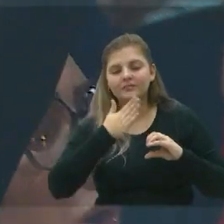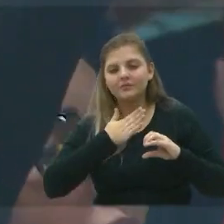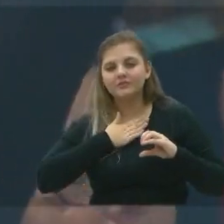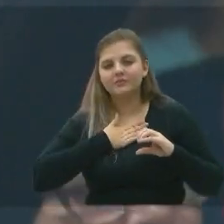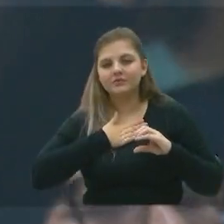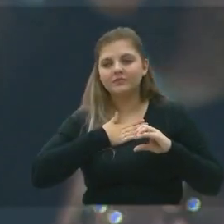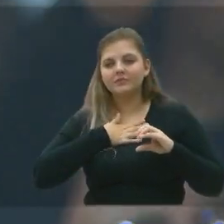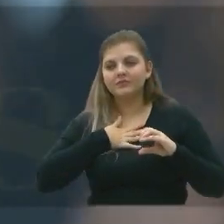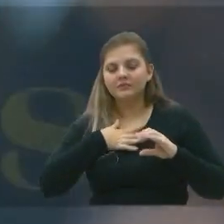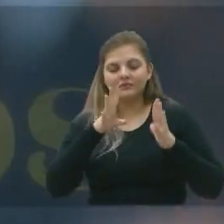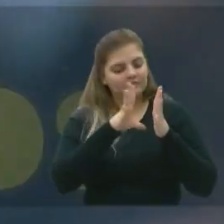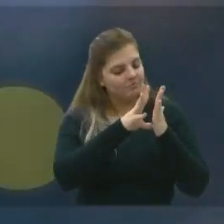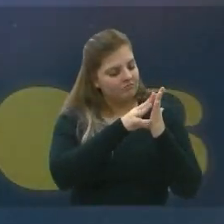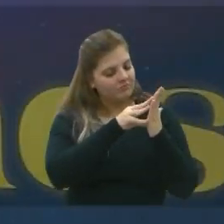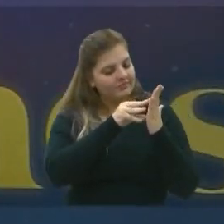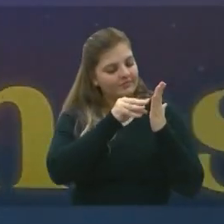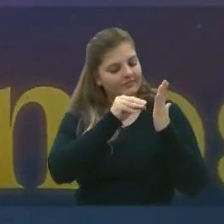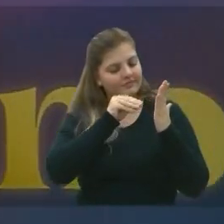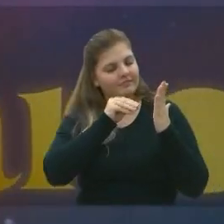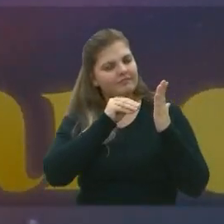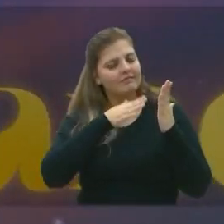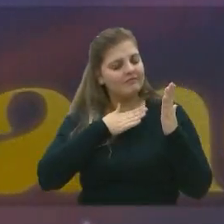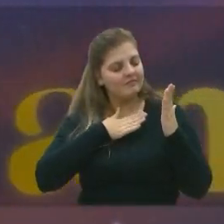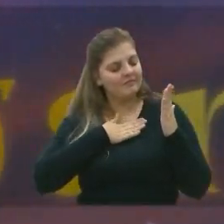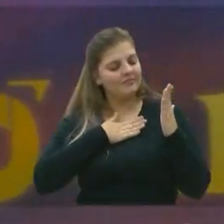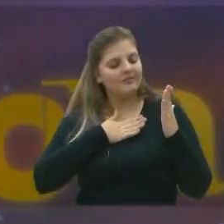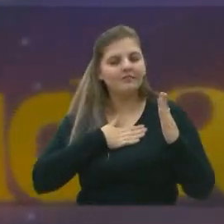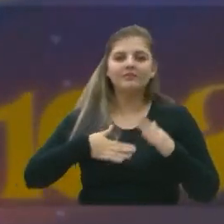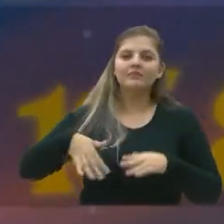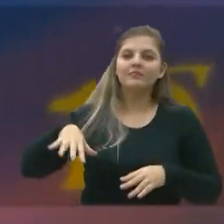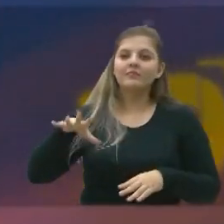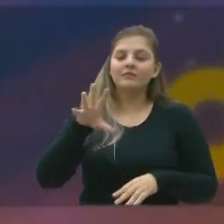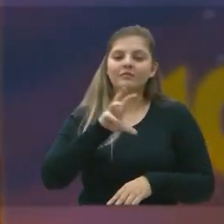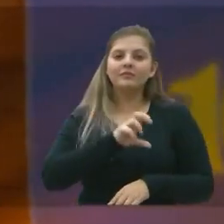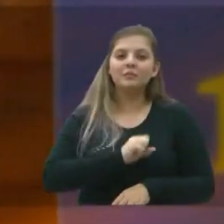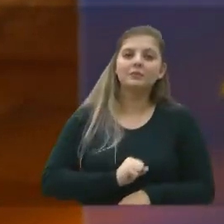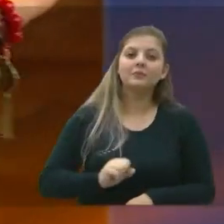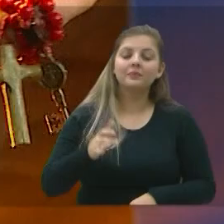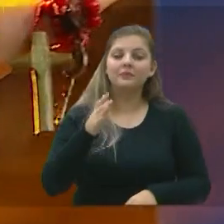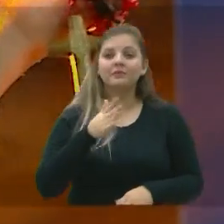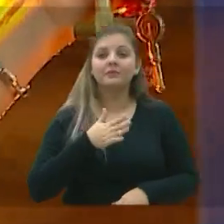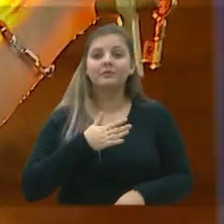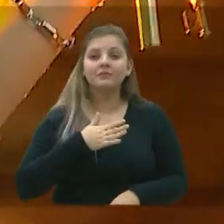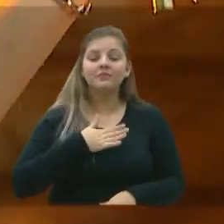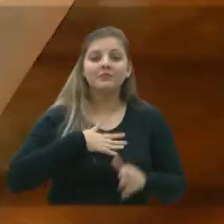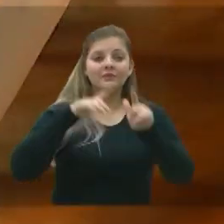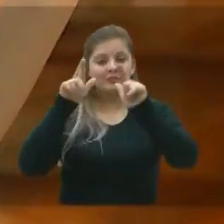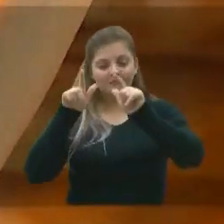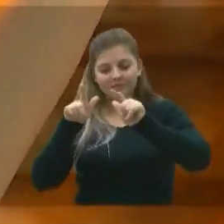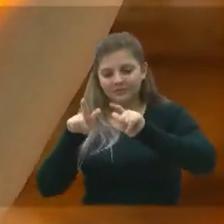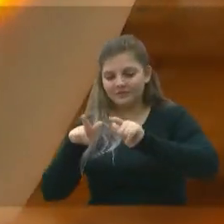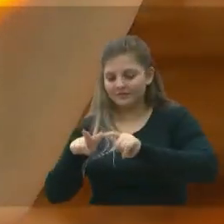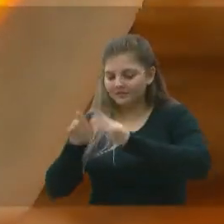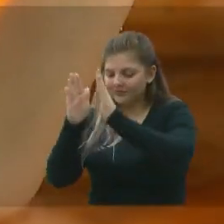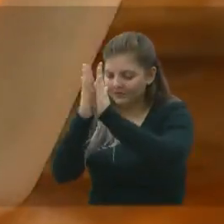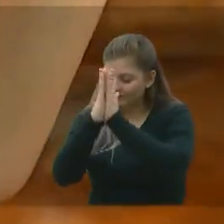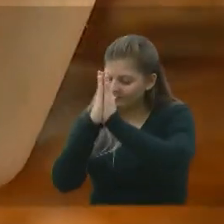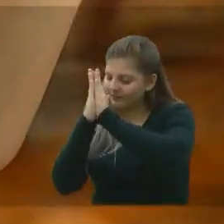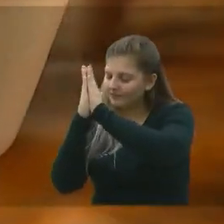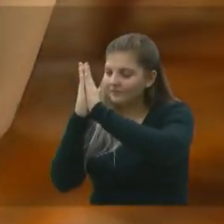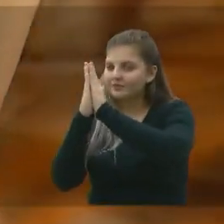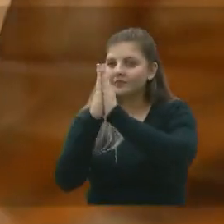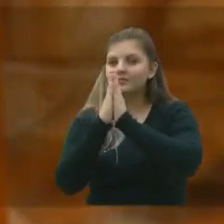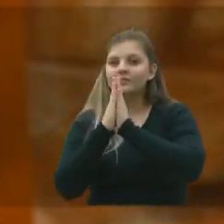minha inspiração, tu és o meu amor, meu lugar de adoração.